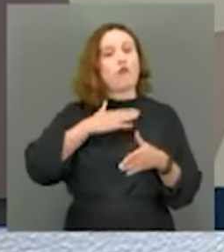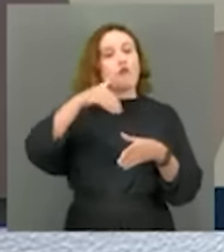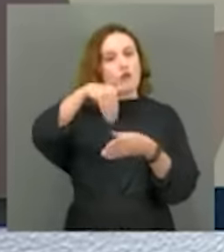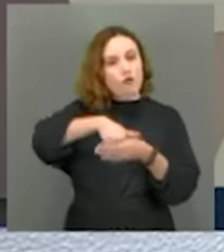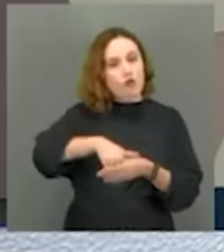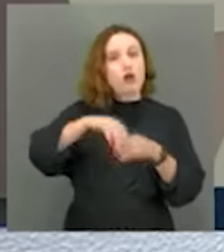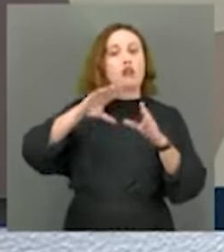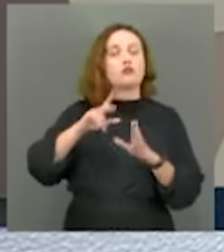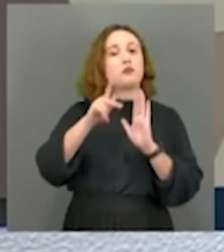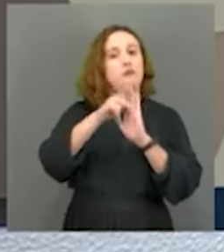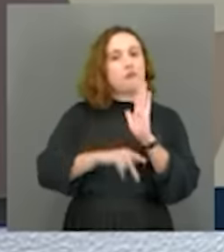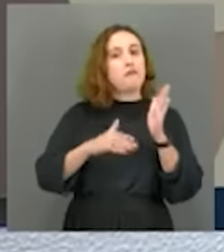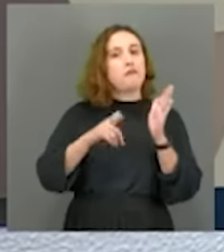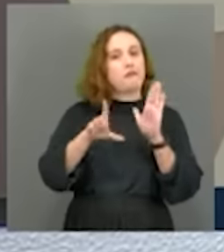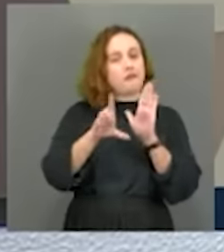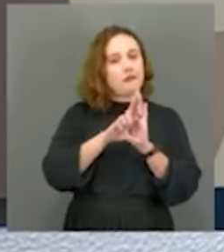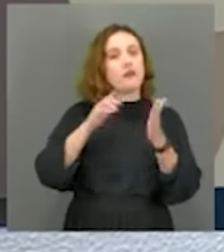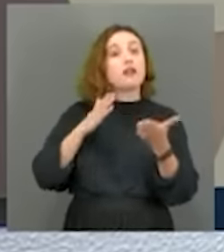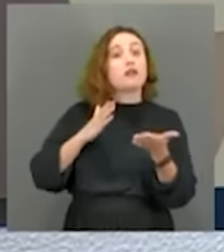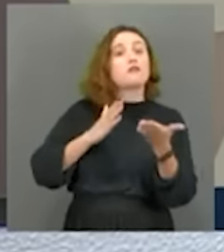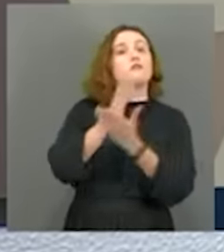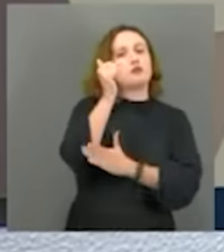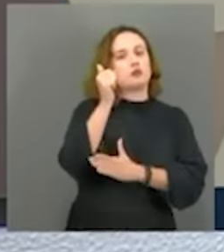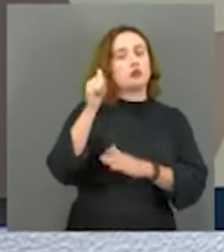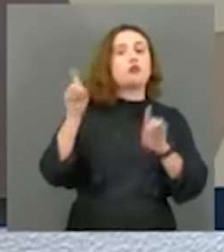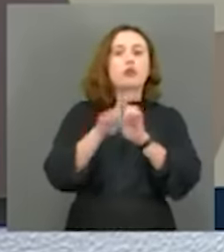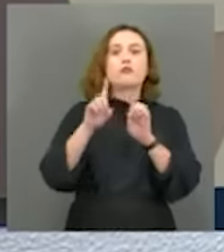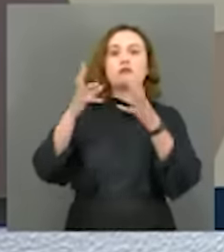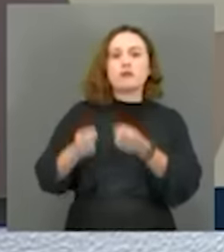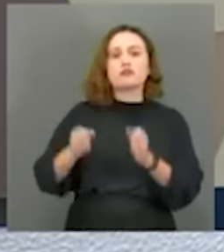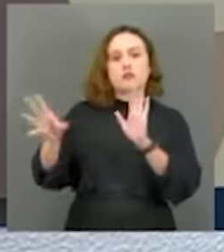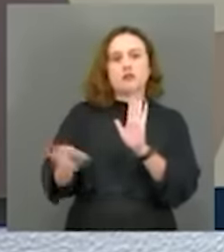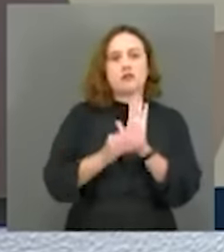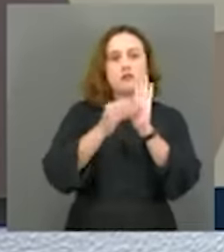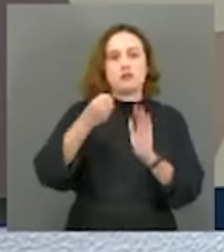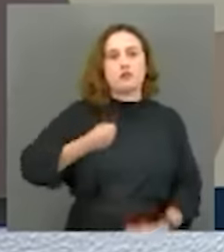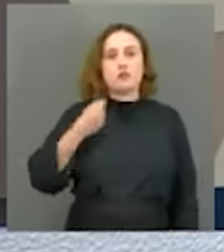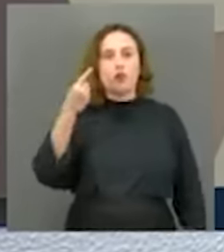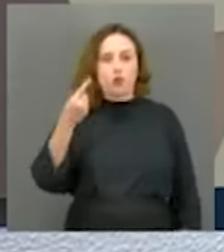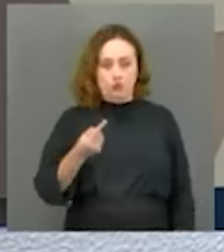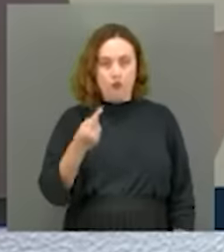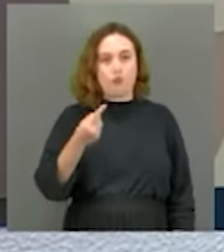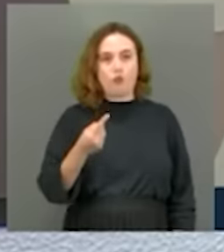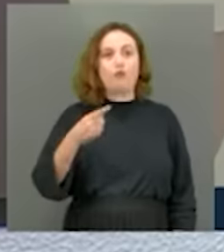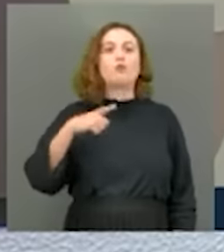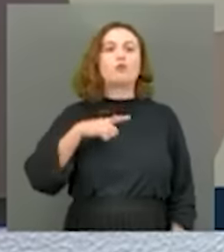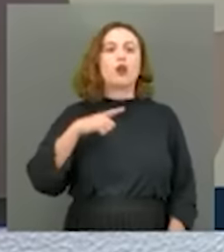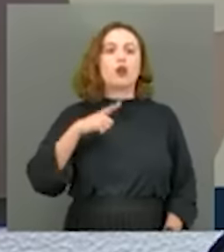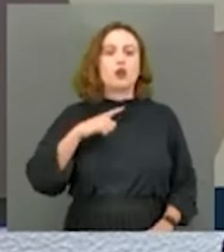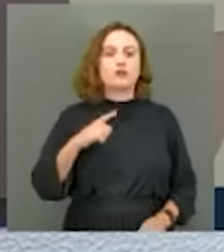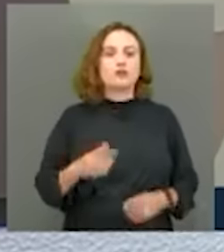do pl 3780 2023 e acolhimento da emenda número um nos termos do seguinte substitutivo